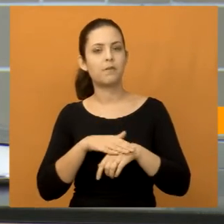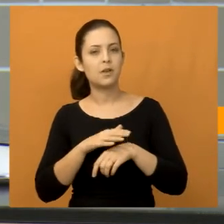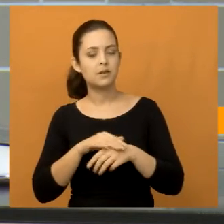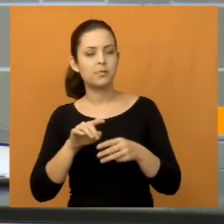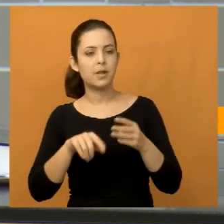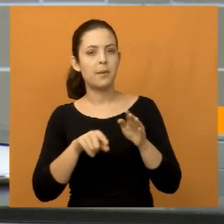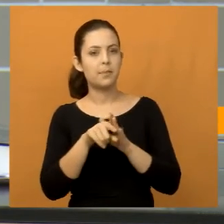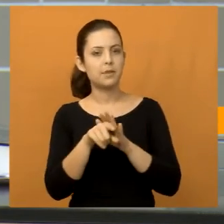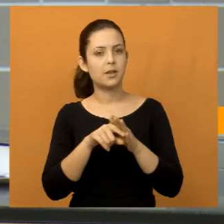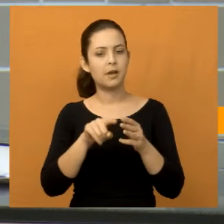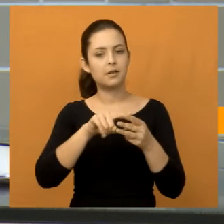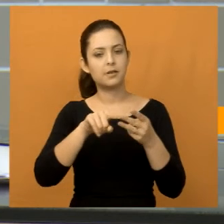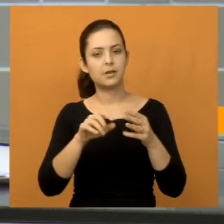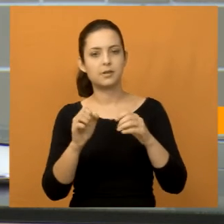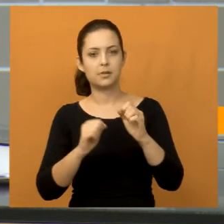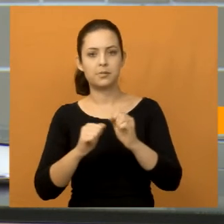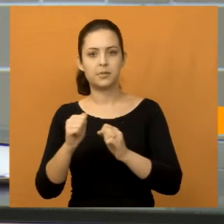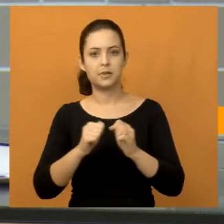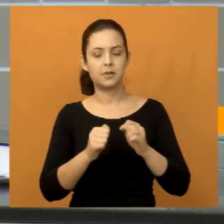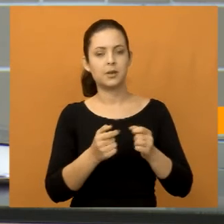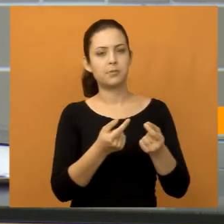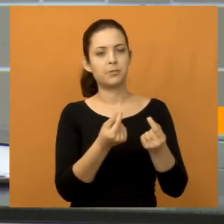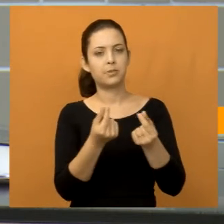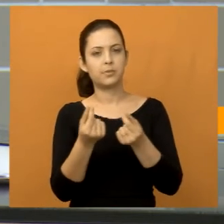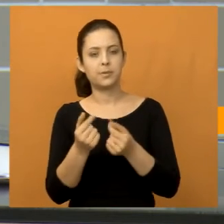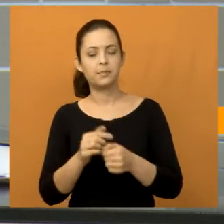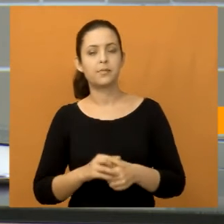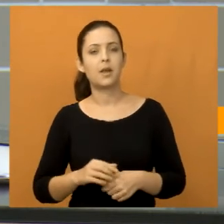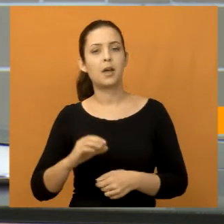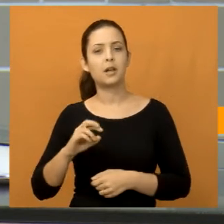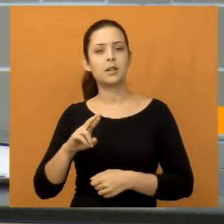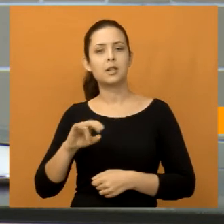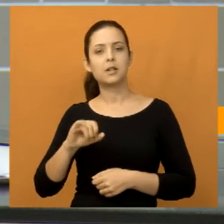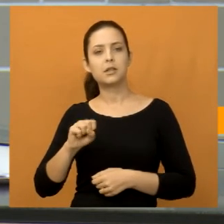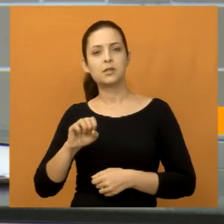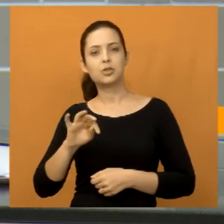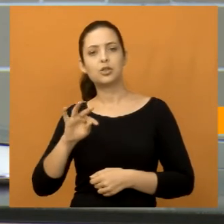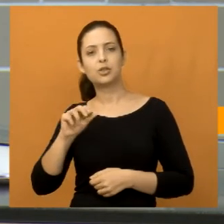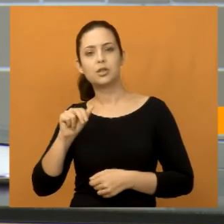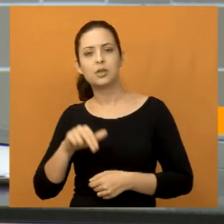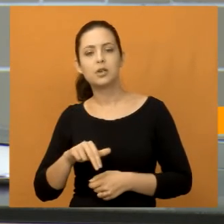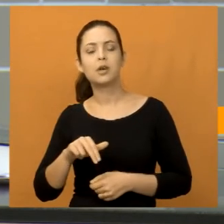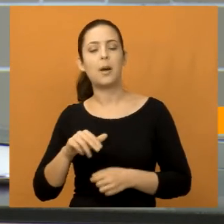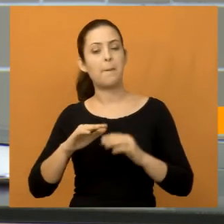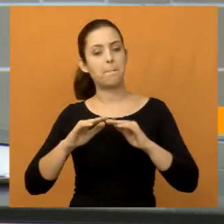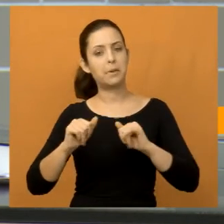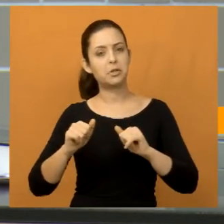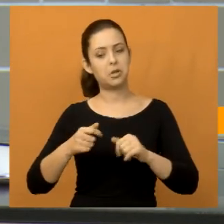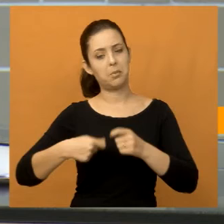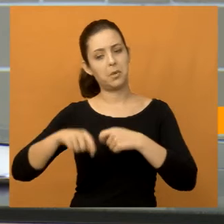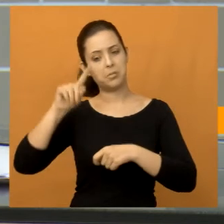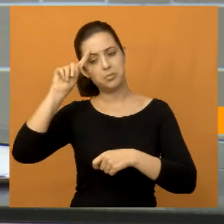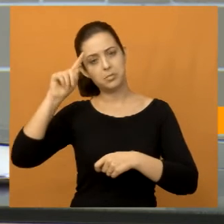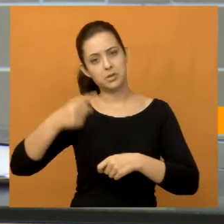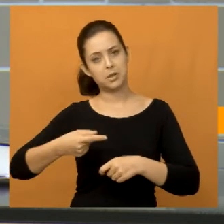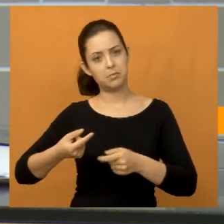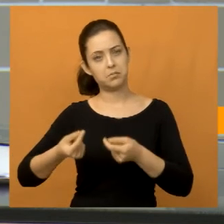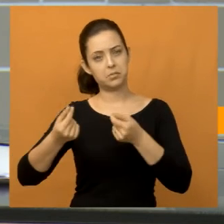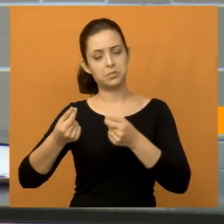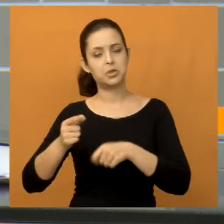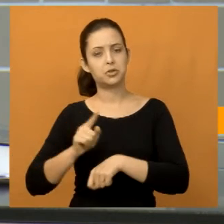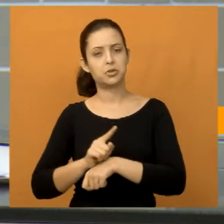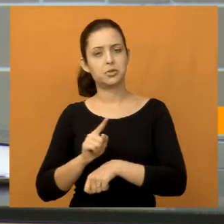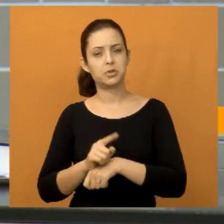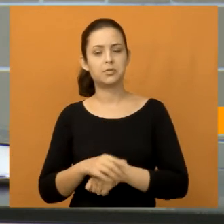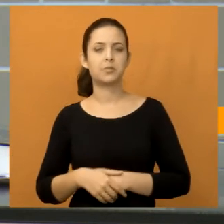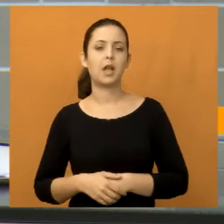como ratificou que tal prática era um pedido de Christian Lemos, então diretor administrativo e financeiro, a fim